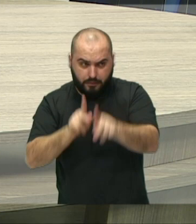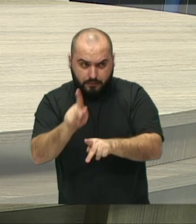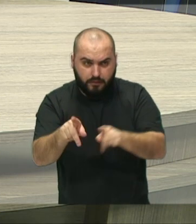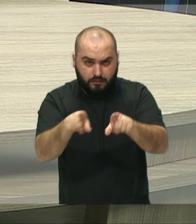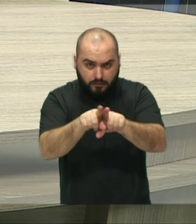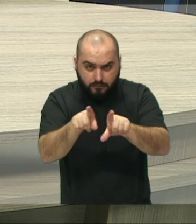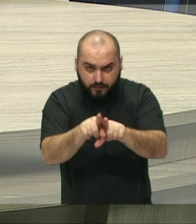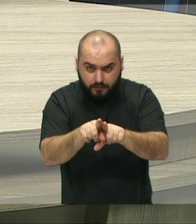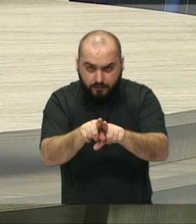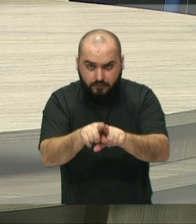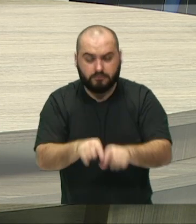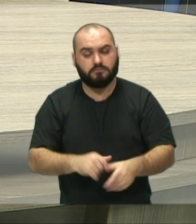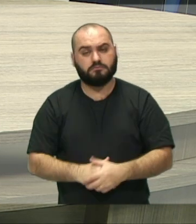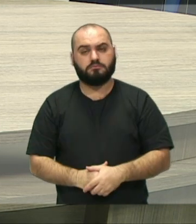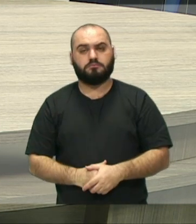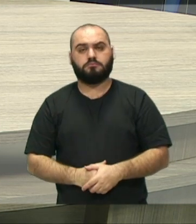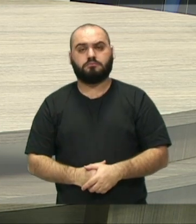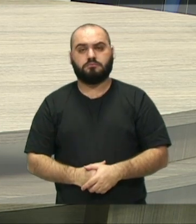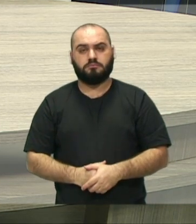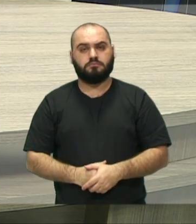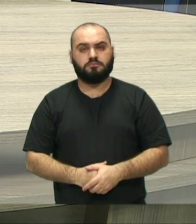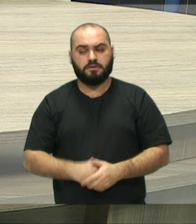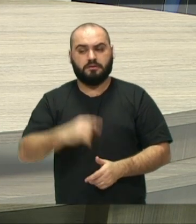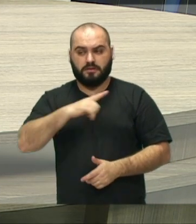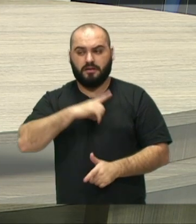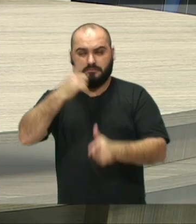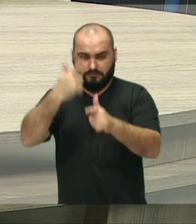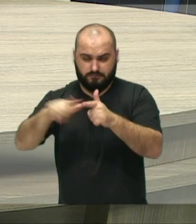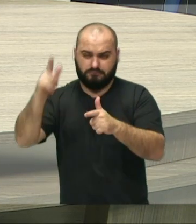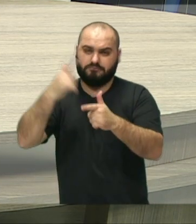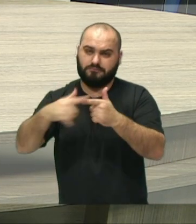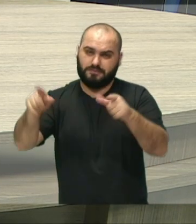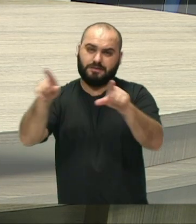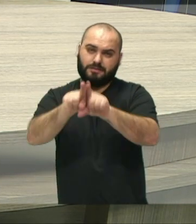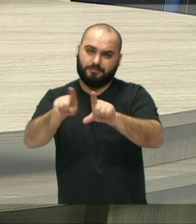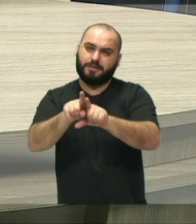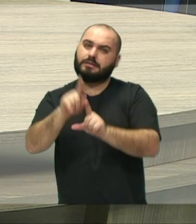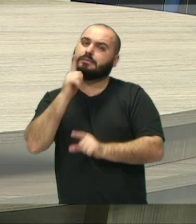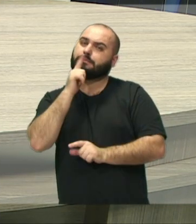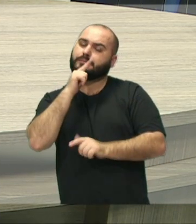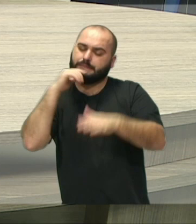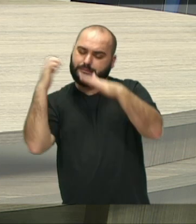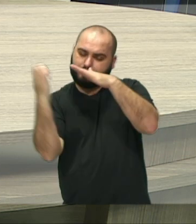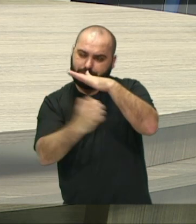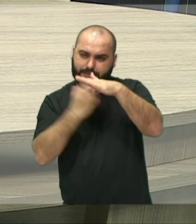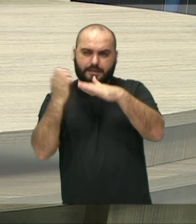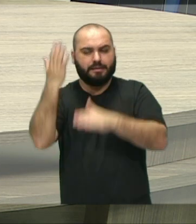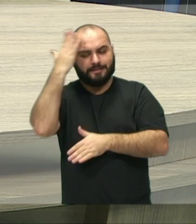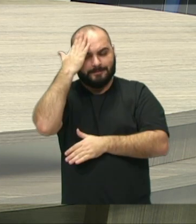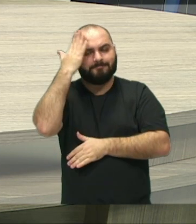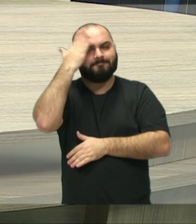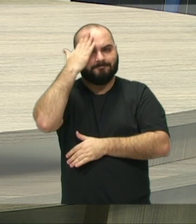também, e transtorno, imagino, também muito para o SEMASA, que sempre foi um